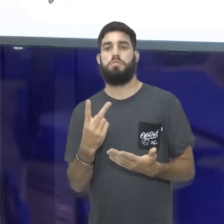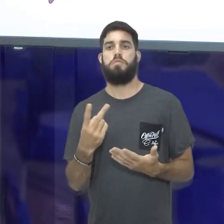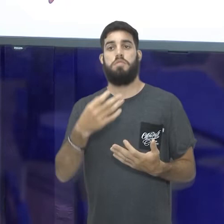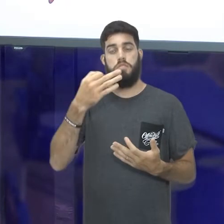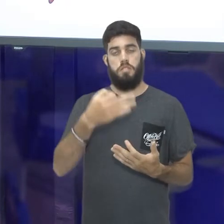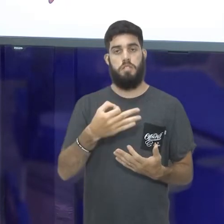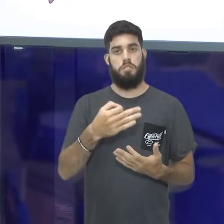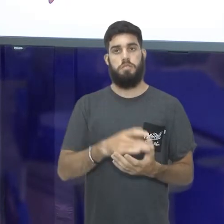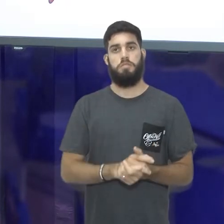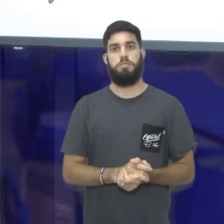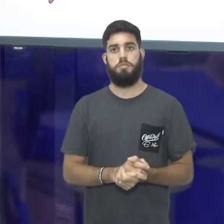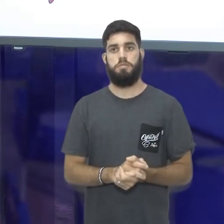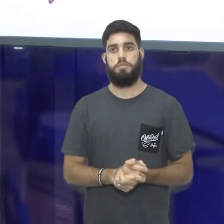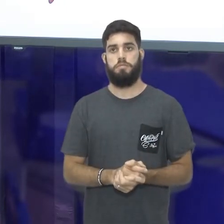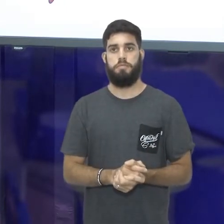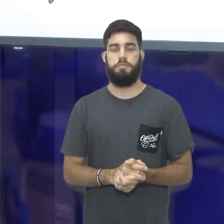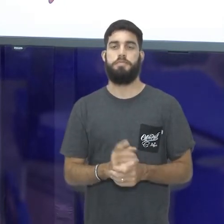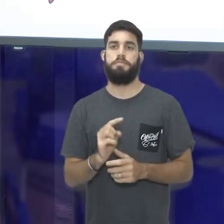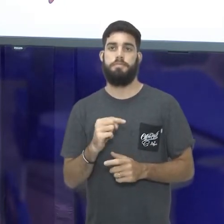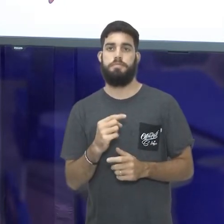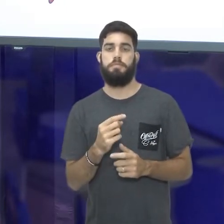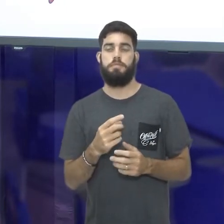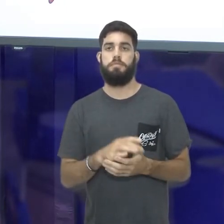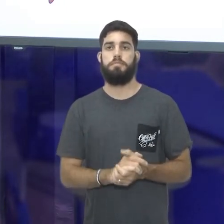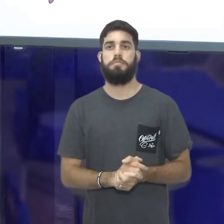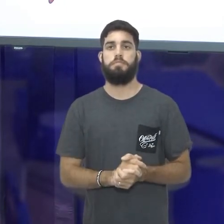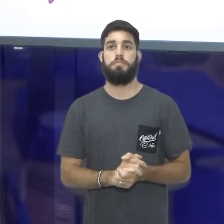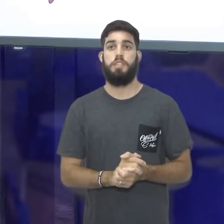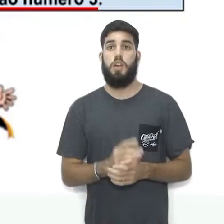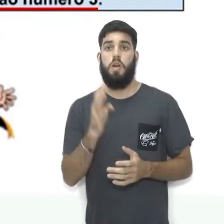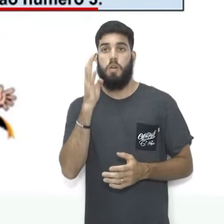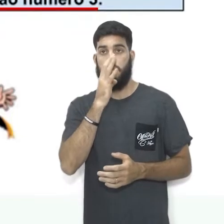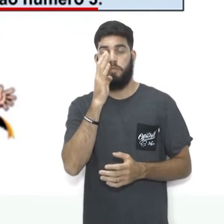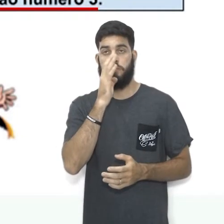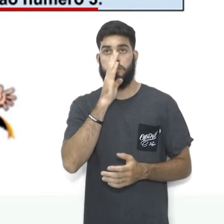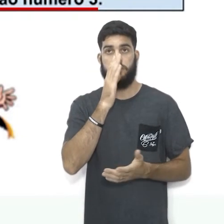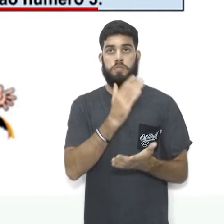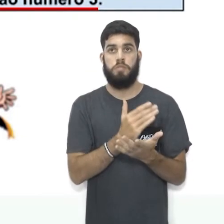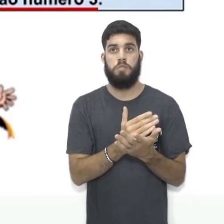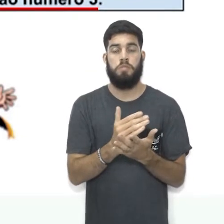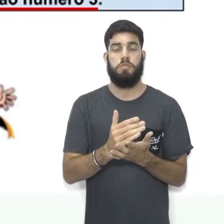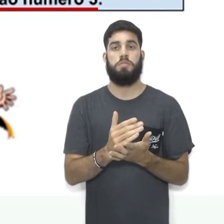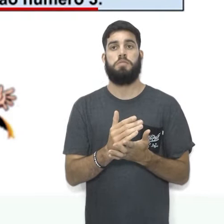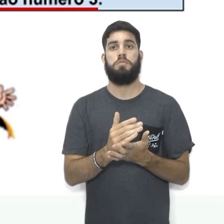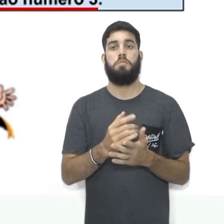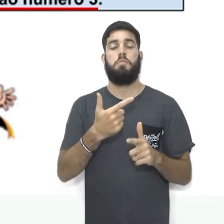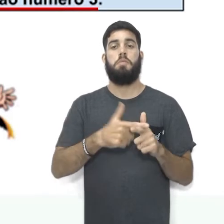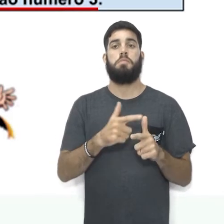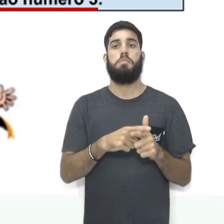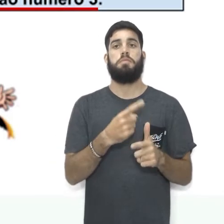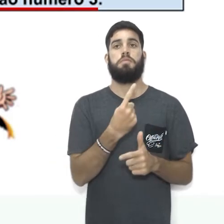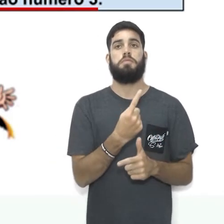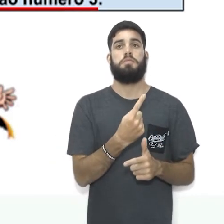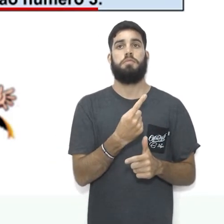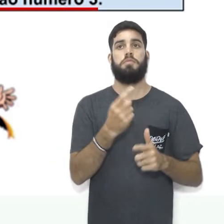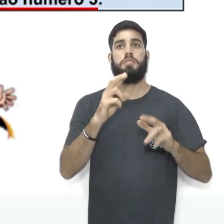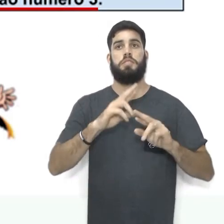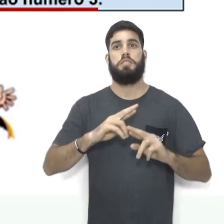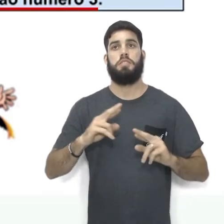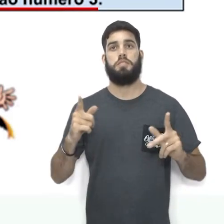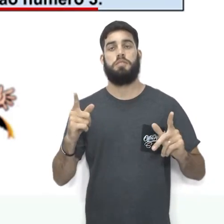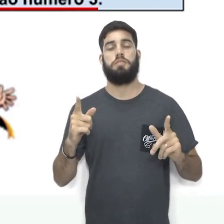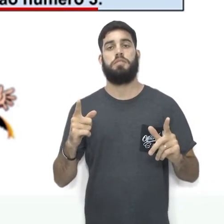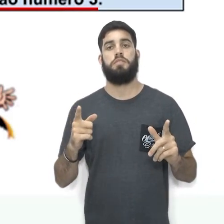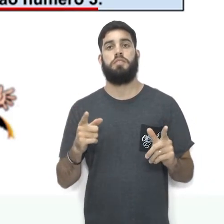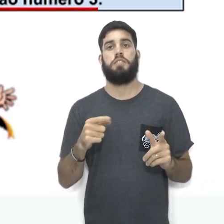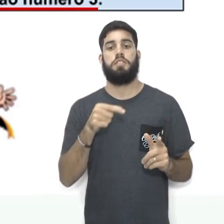de acordo com o sistema que Cristina acabou de resolver. Observem que aqui no início do problema 1, nós temos a diferença entre o número de